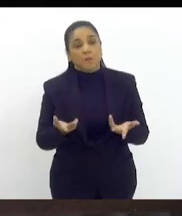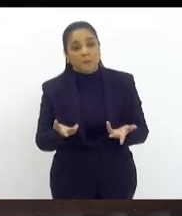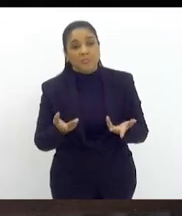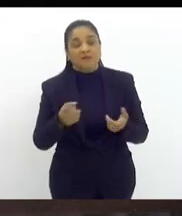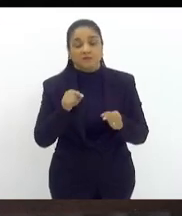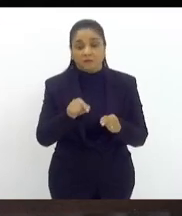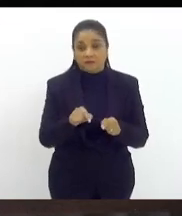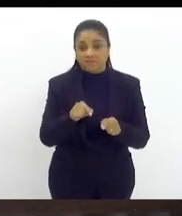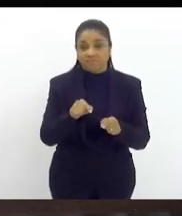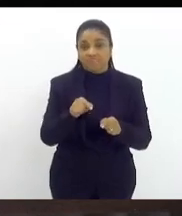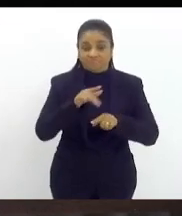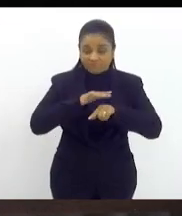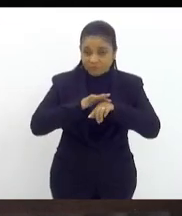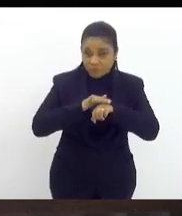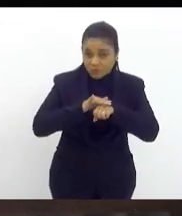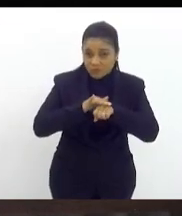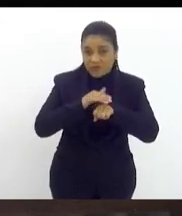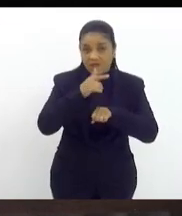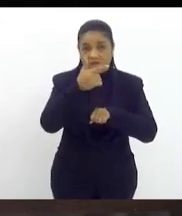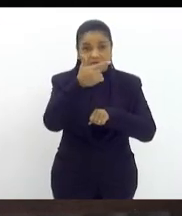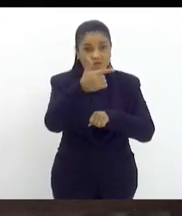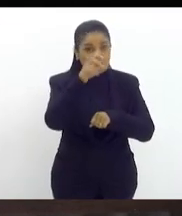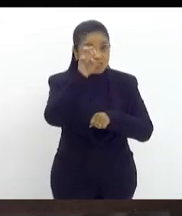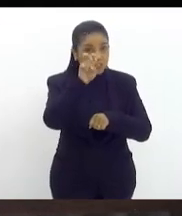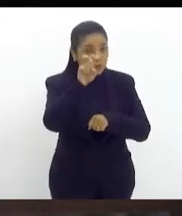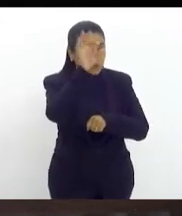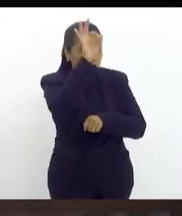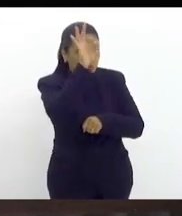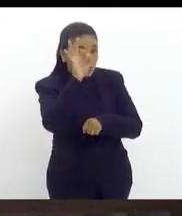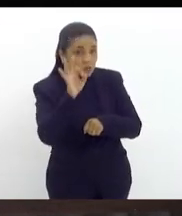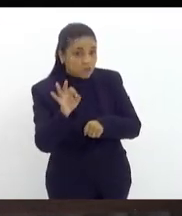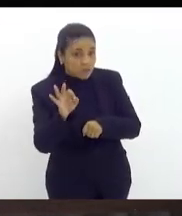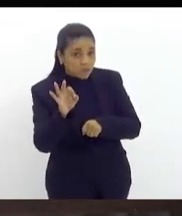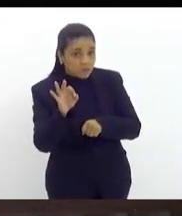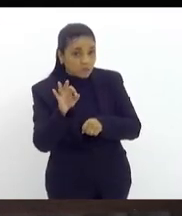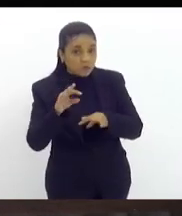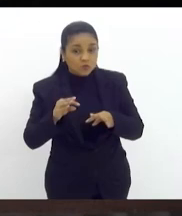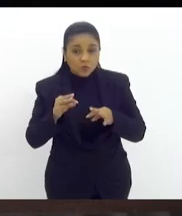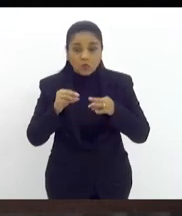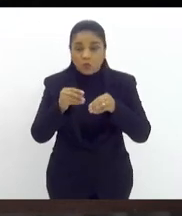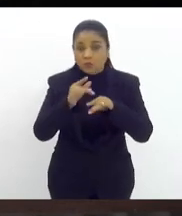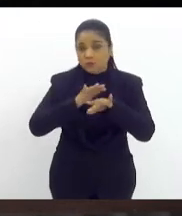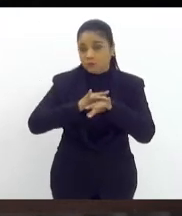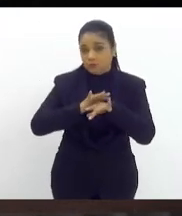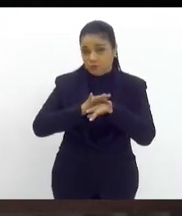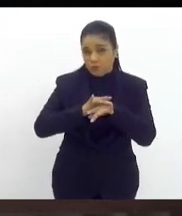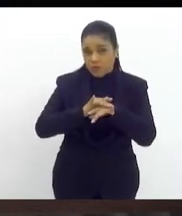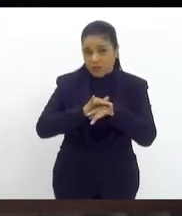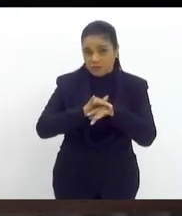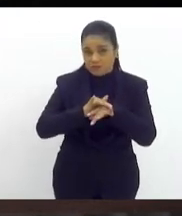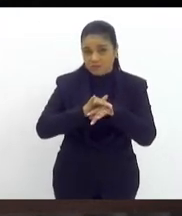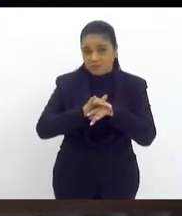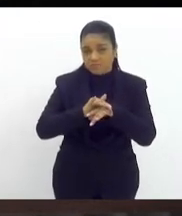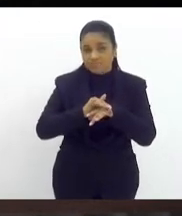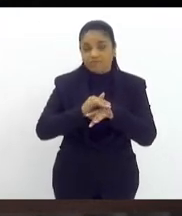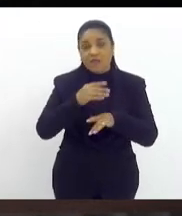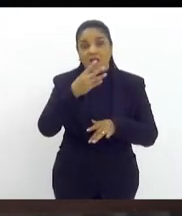Essas enfermidades representam 25% de todos os males relatados pelos 14